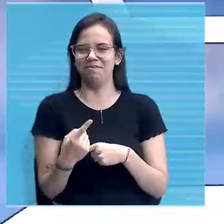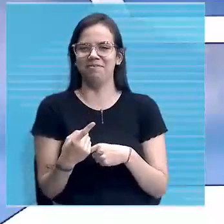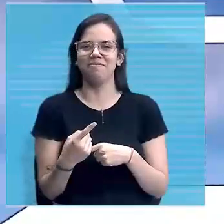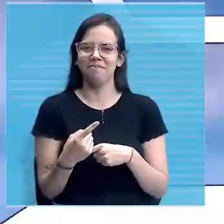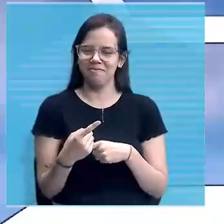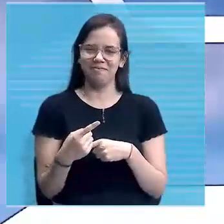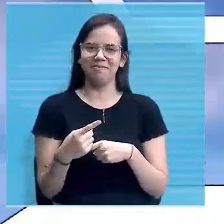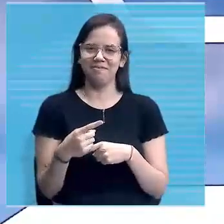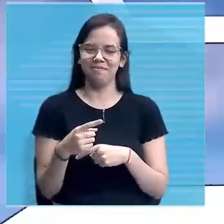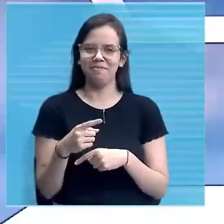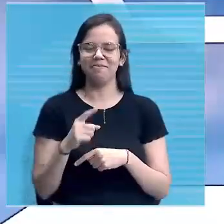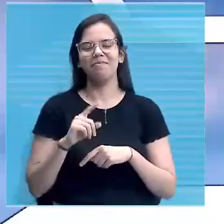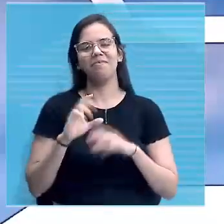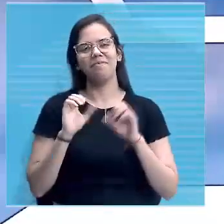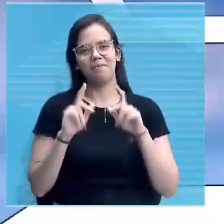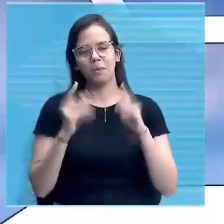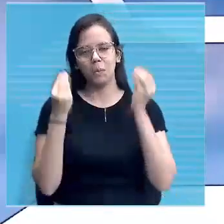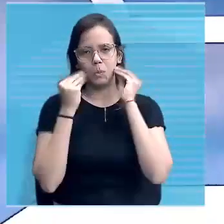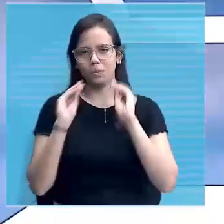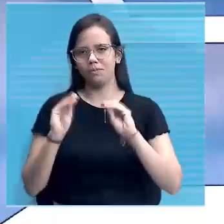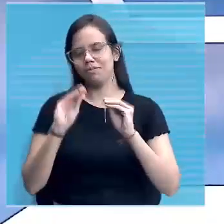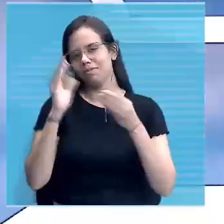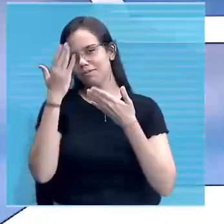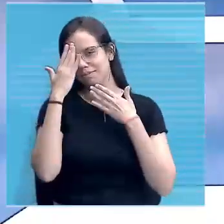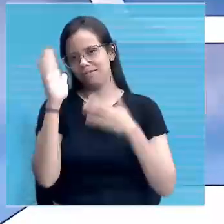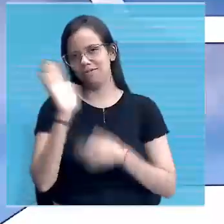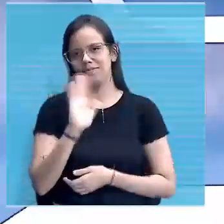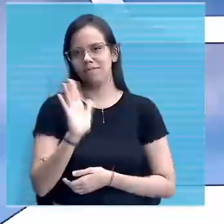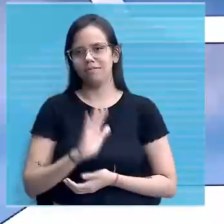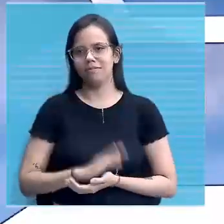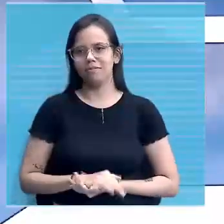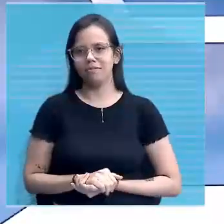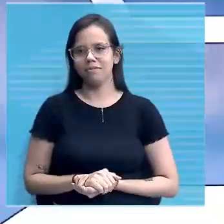para começar na próxima aula tá bom valeu fui